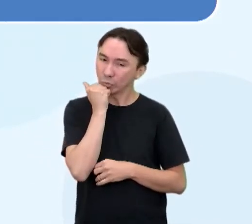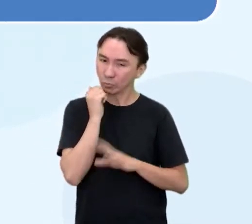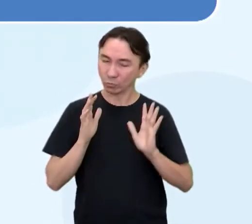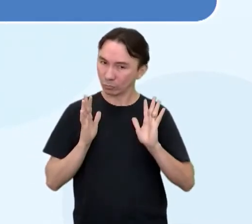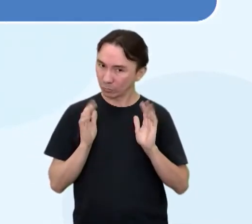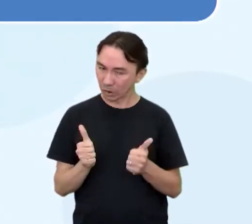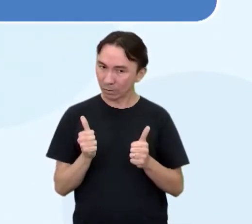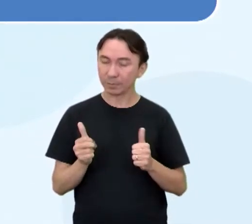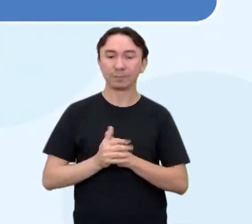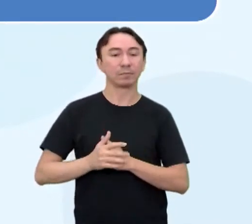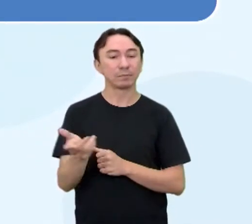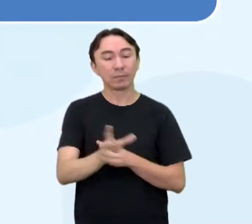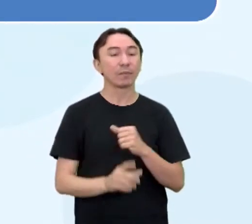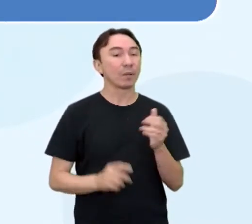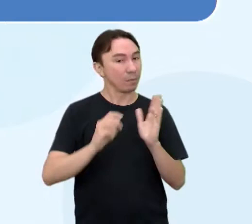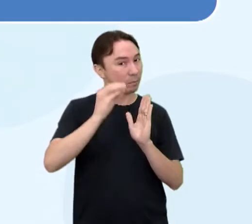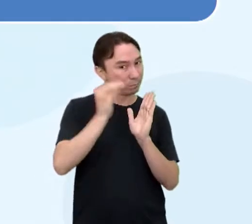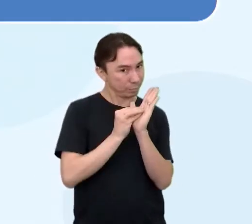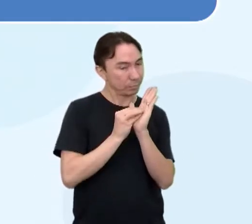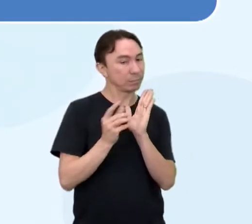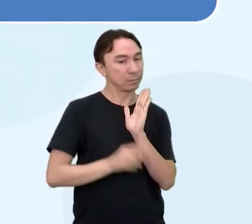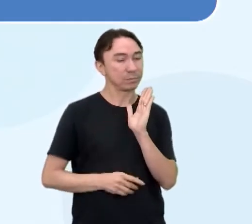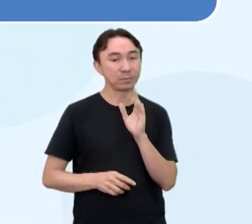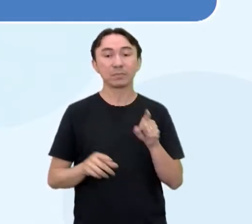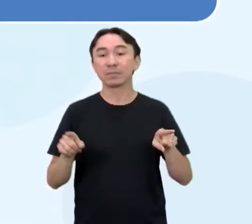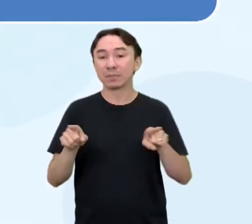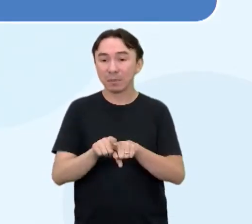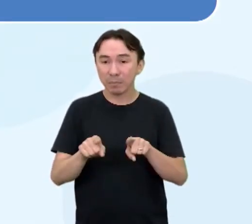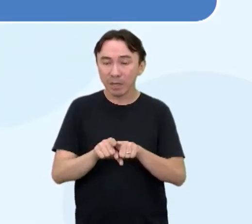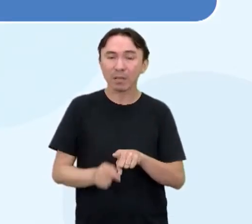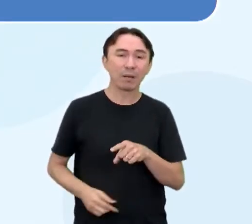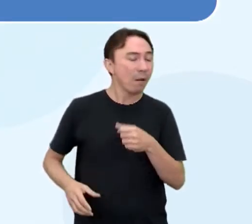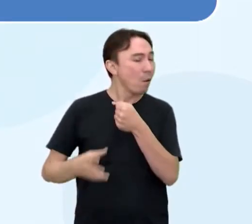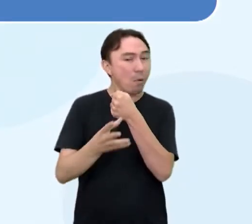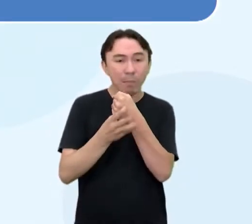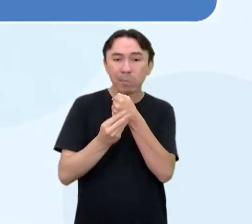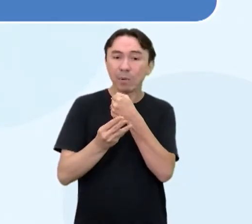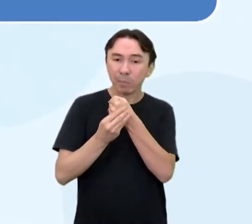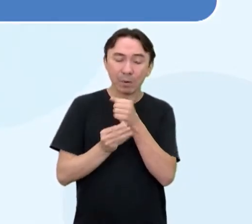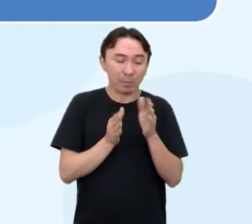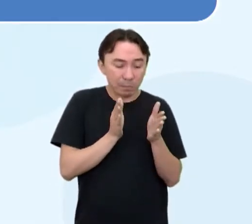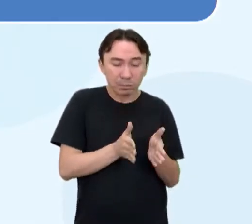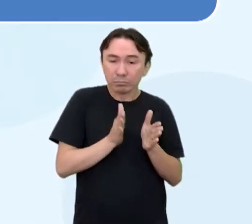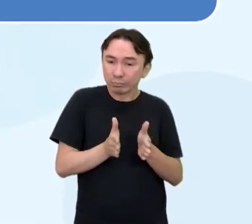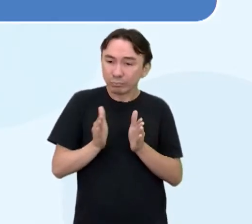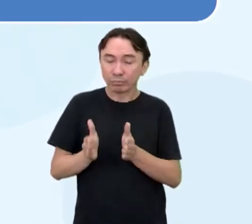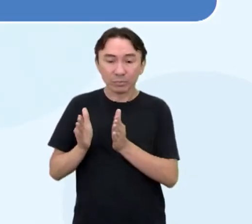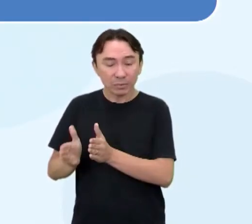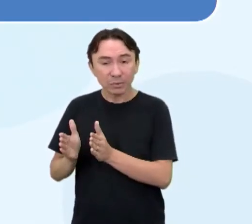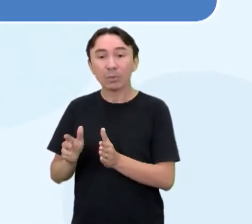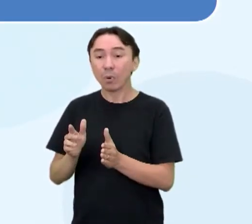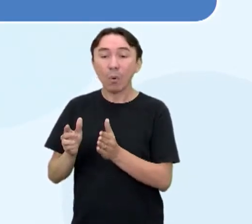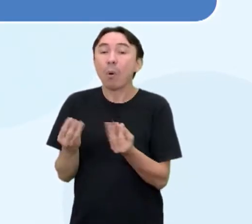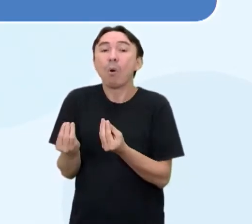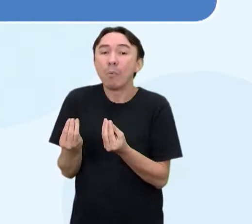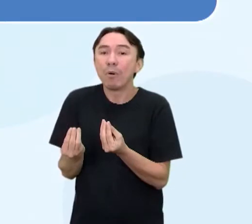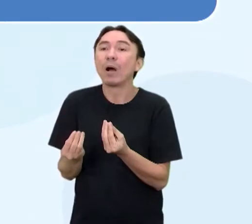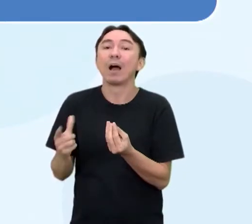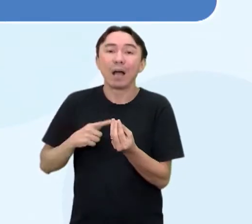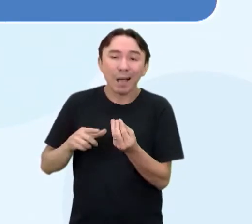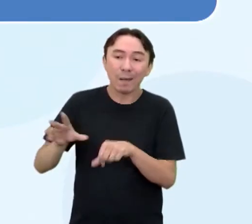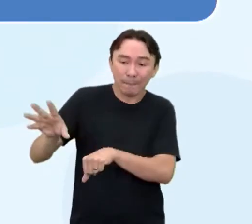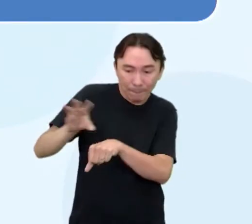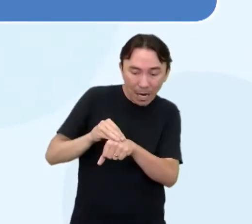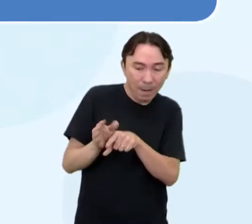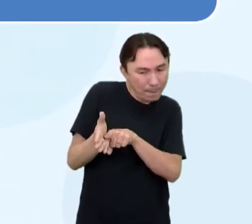bem como ao corpo organizado de conhecimento conseguido por meio de tais pesquisas. Então, a gente